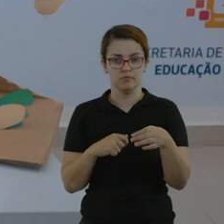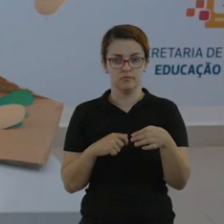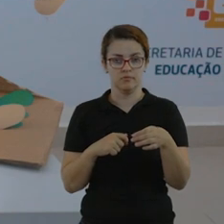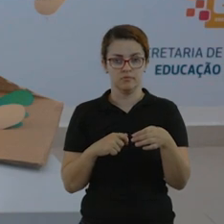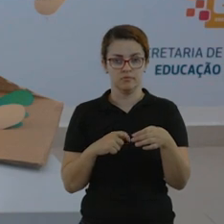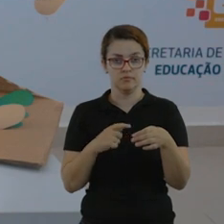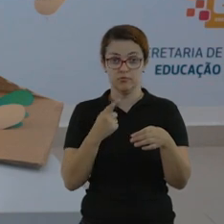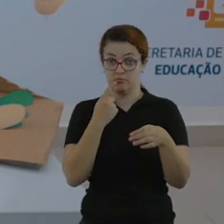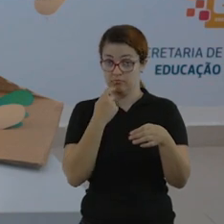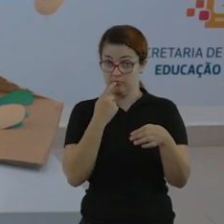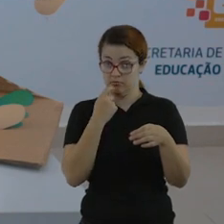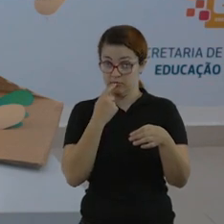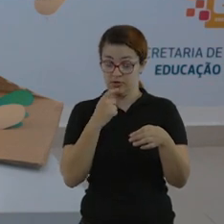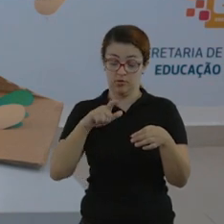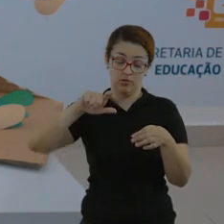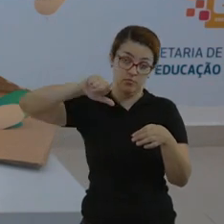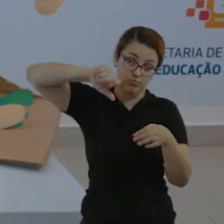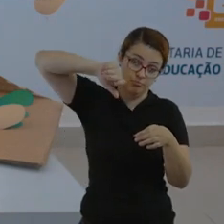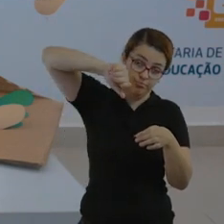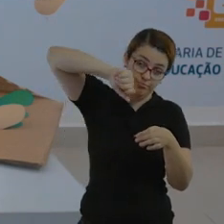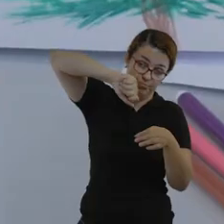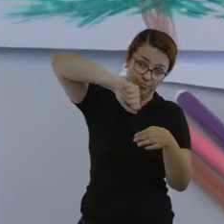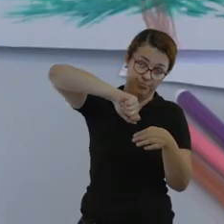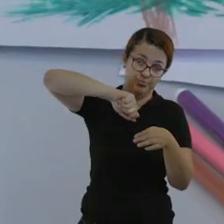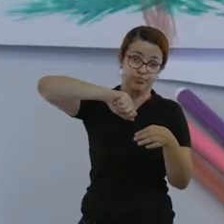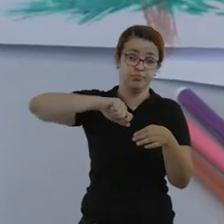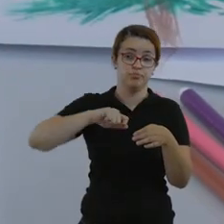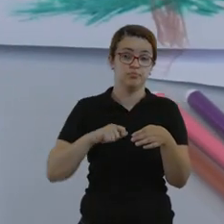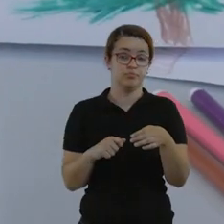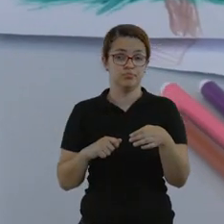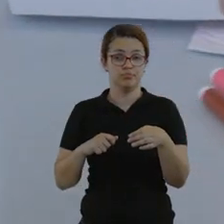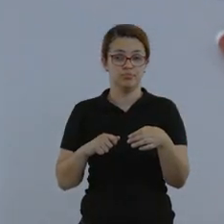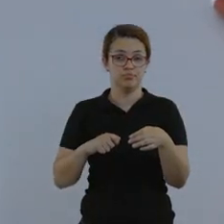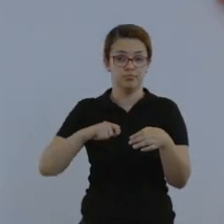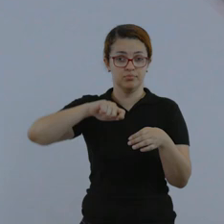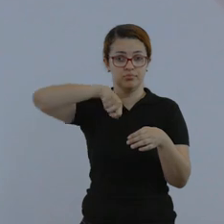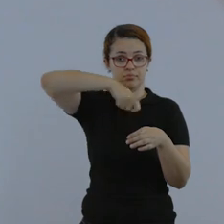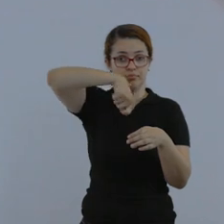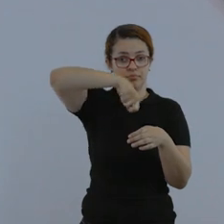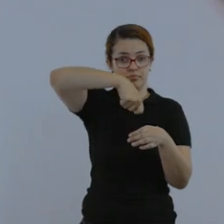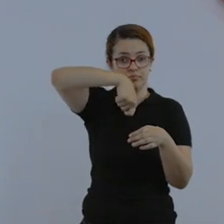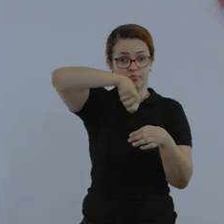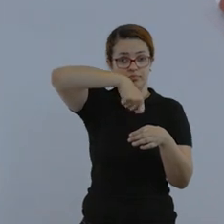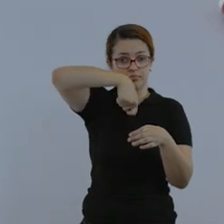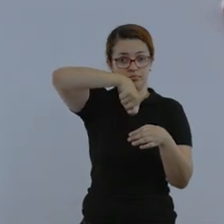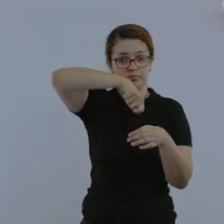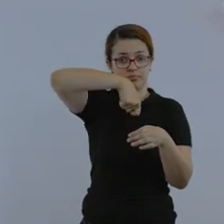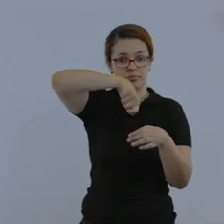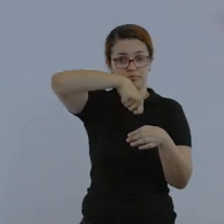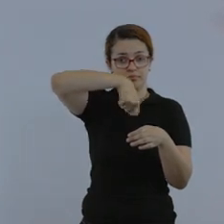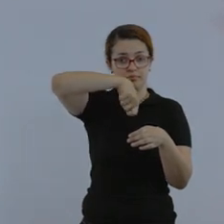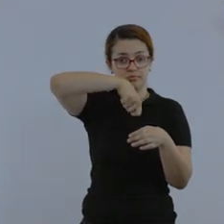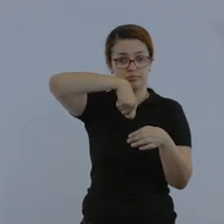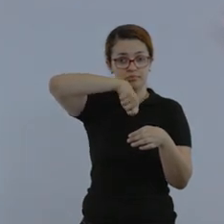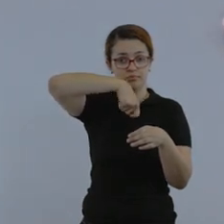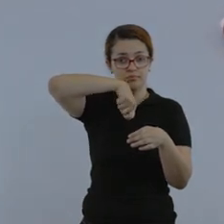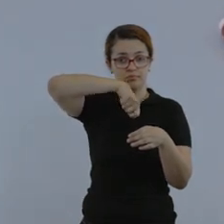vou misturar com um pouquinho de tinta vermelha, para criar um verde um pouco mais escuro.